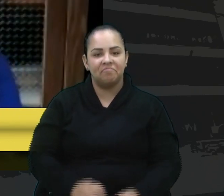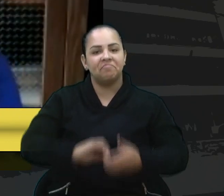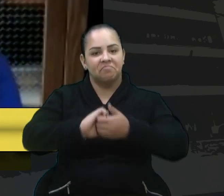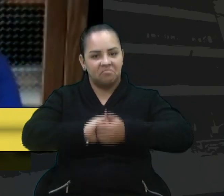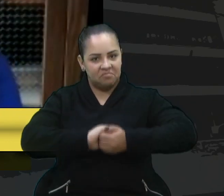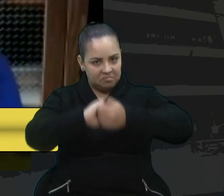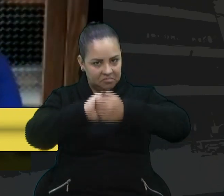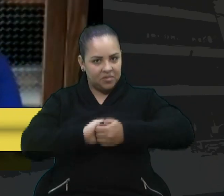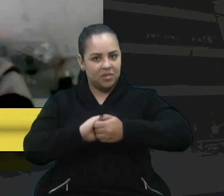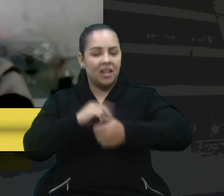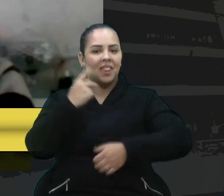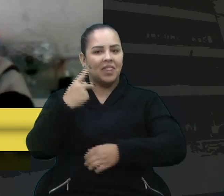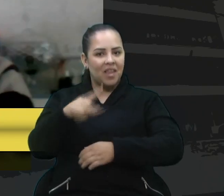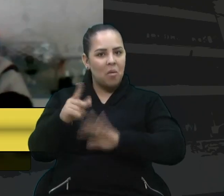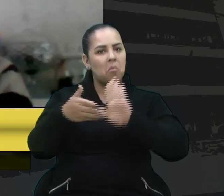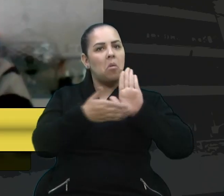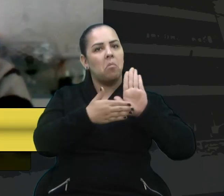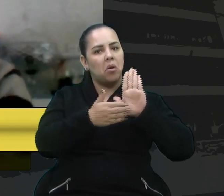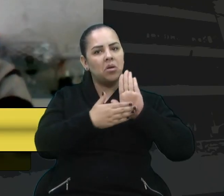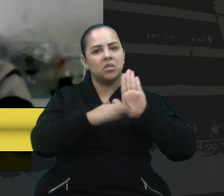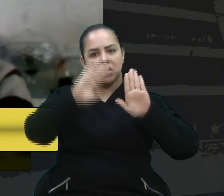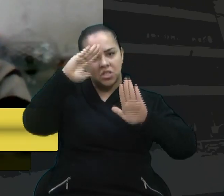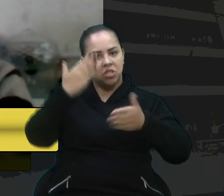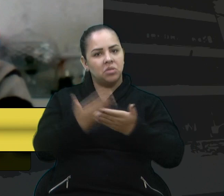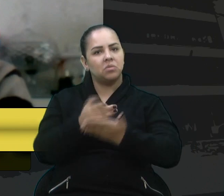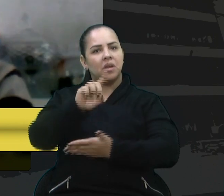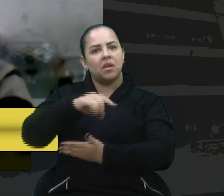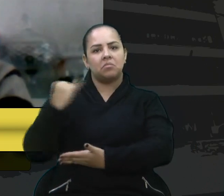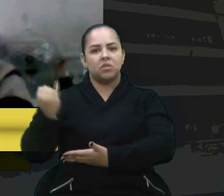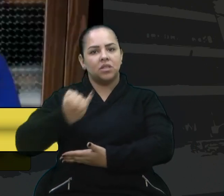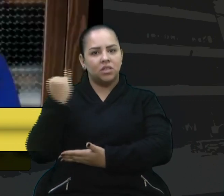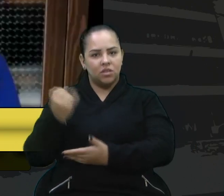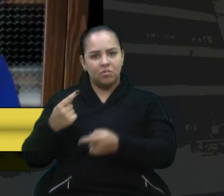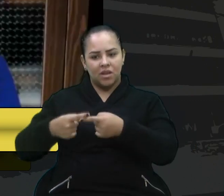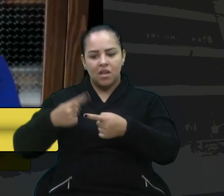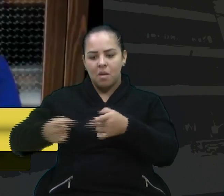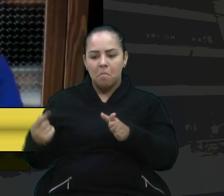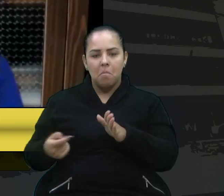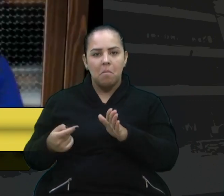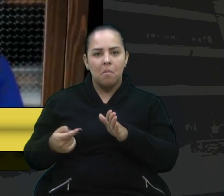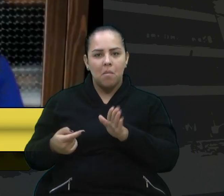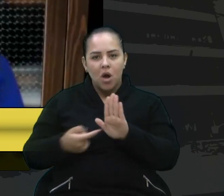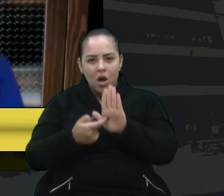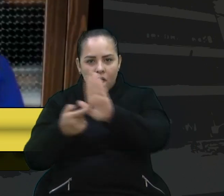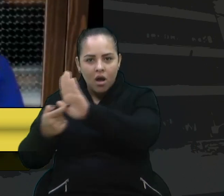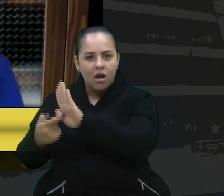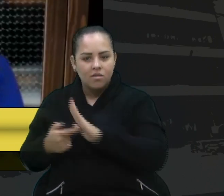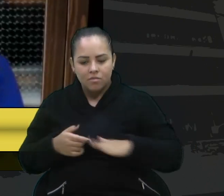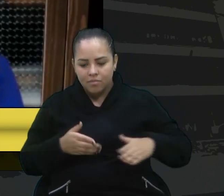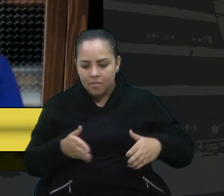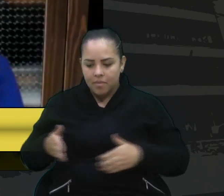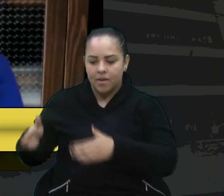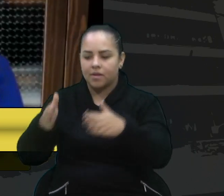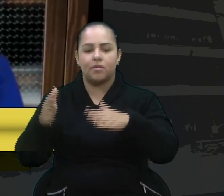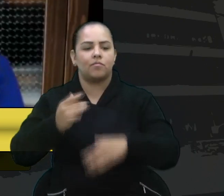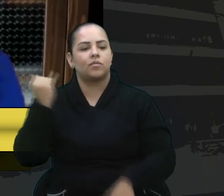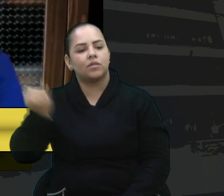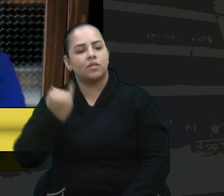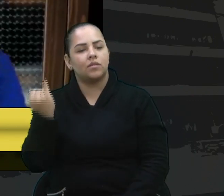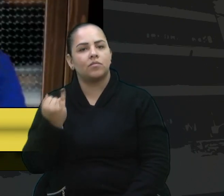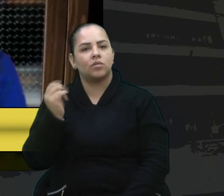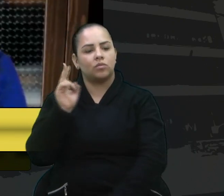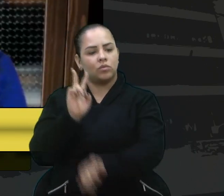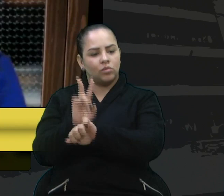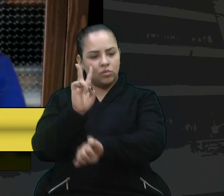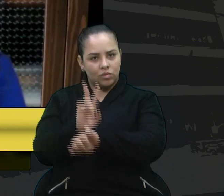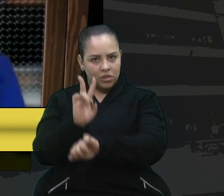que ela é bem importante, já sinaliza um caminho bem positivo, né, para a preservação do